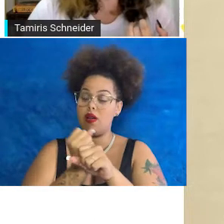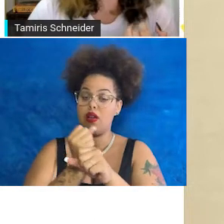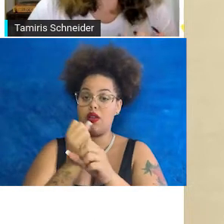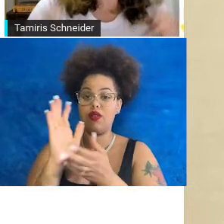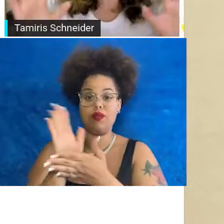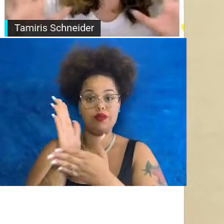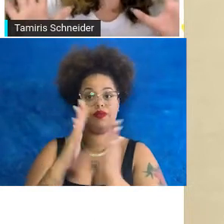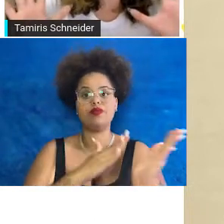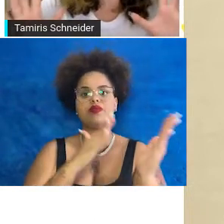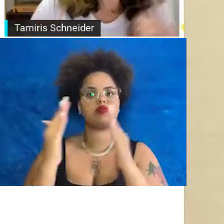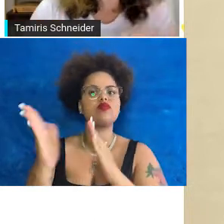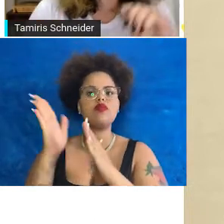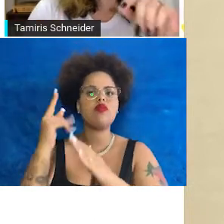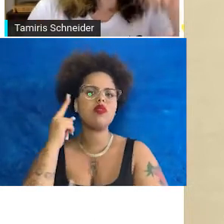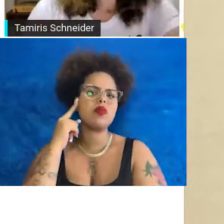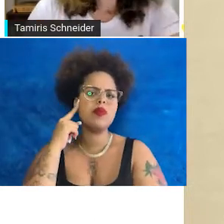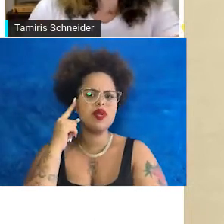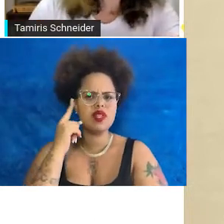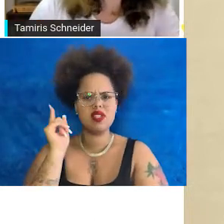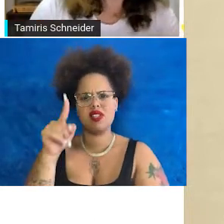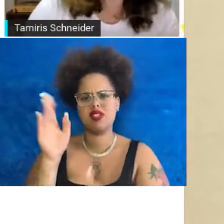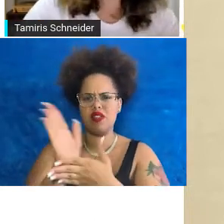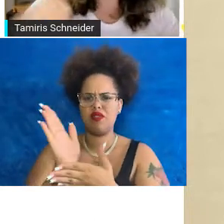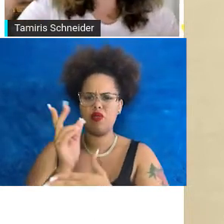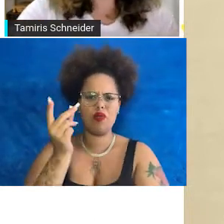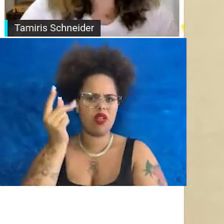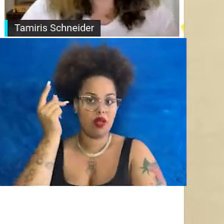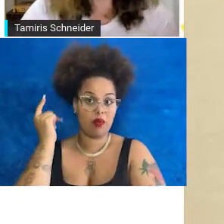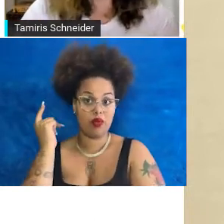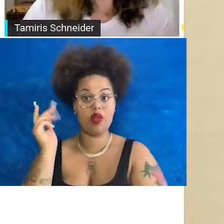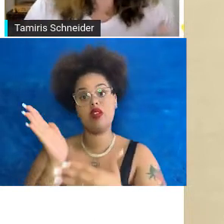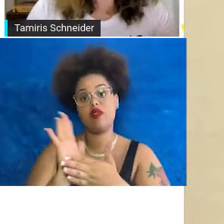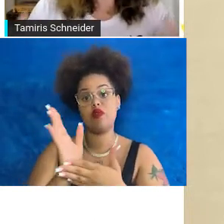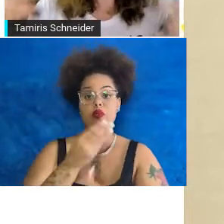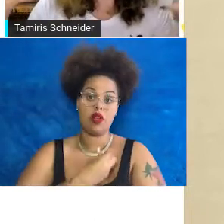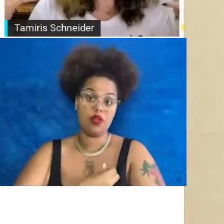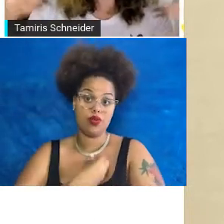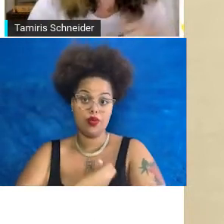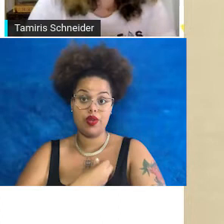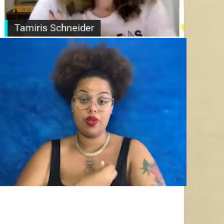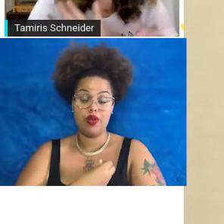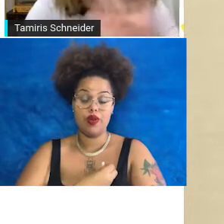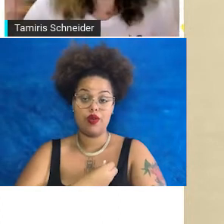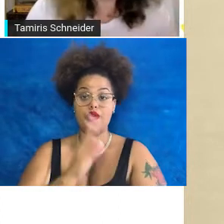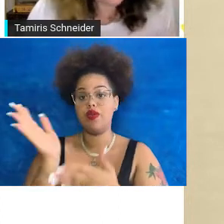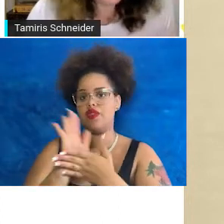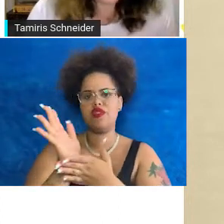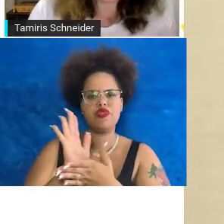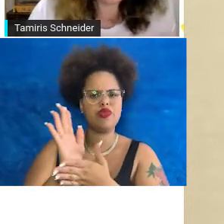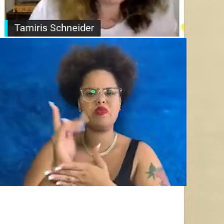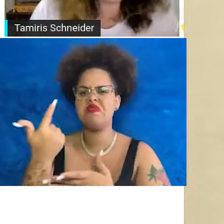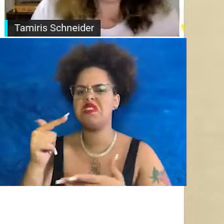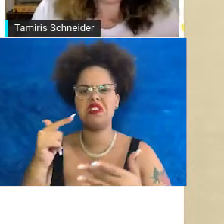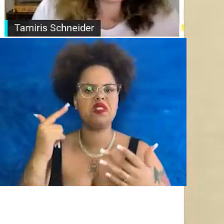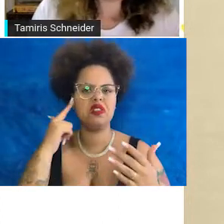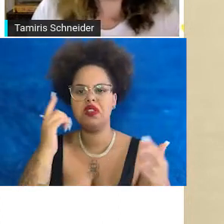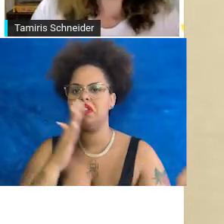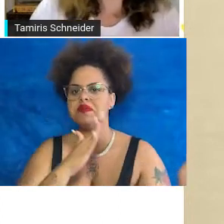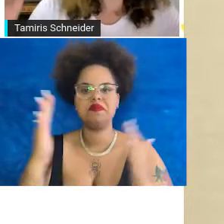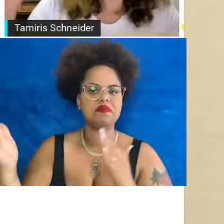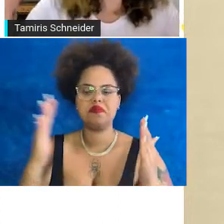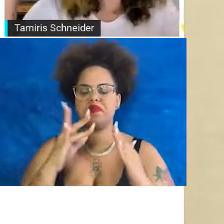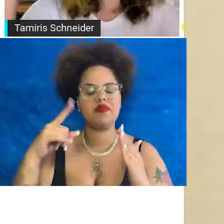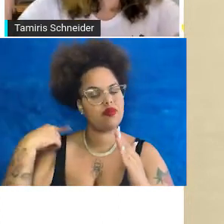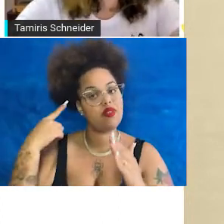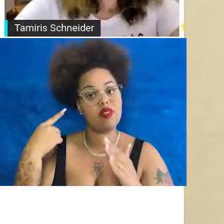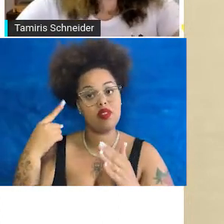filme passa, então já dá para pensar se é um filme de época, se é um filme atual, se é um filme que não passa em nenhuma época louca assim,